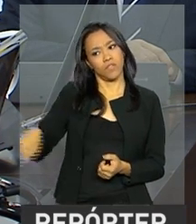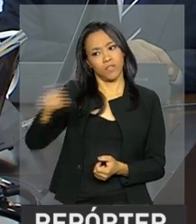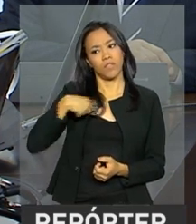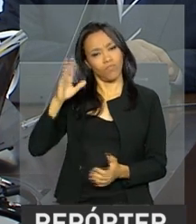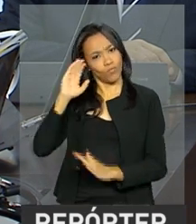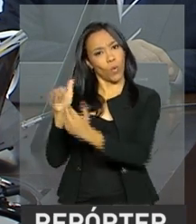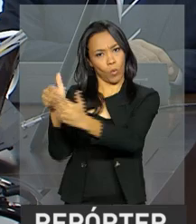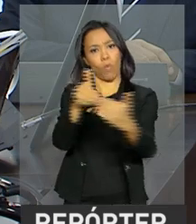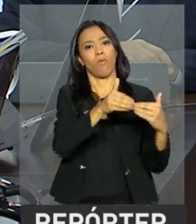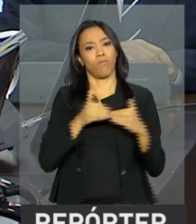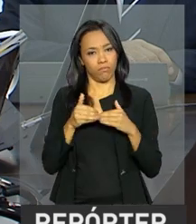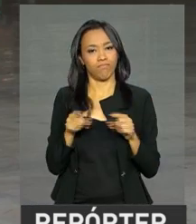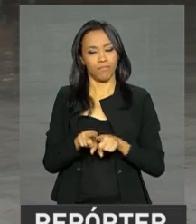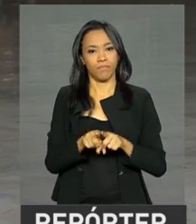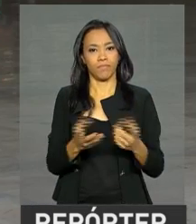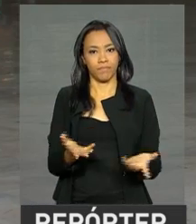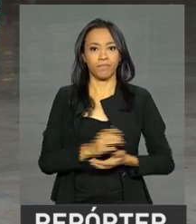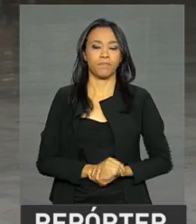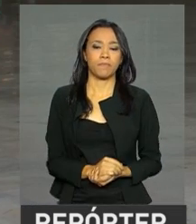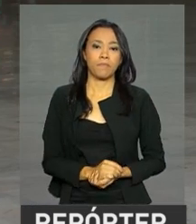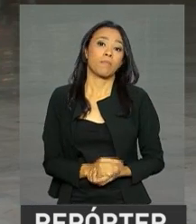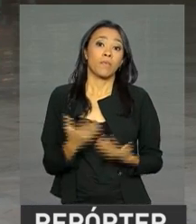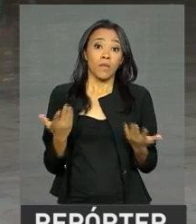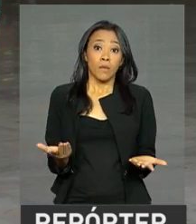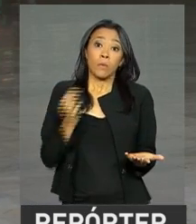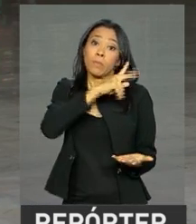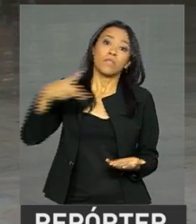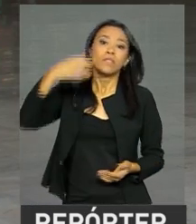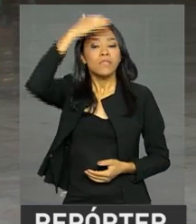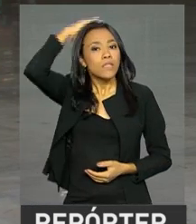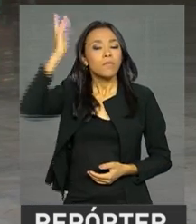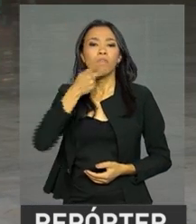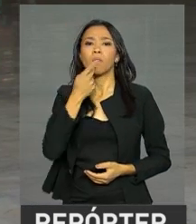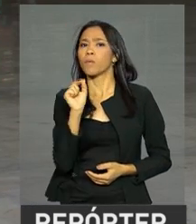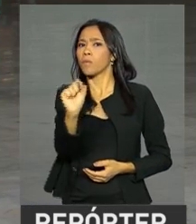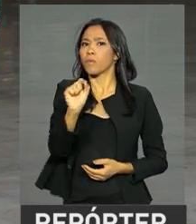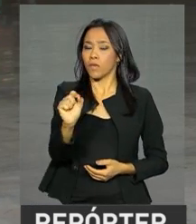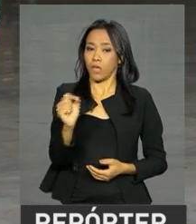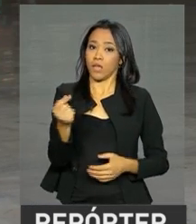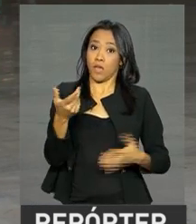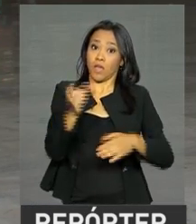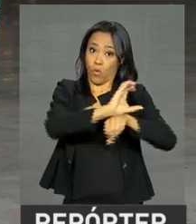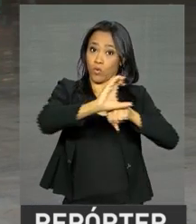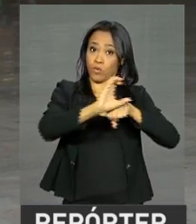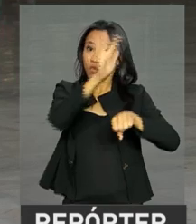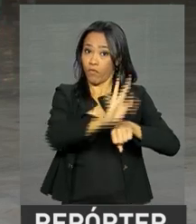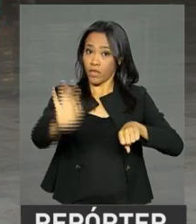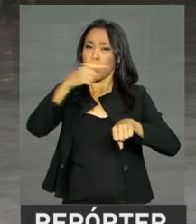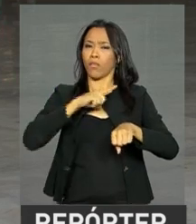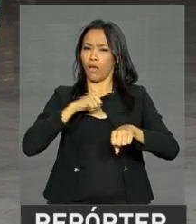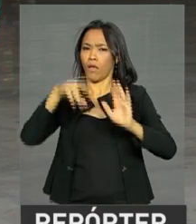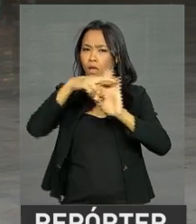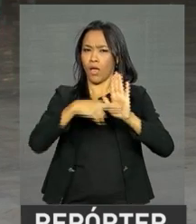aqueles que aqui se acham o presidente Michel Temer disse ainda que apesar de a Constituição Federal estabelecer